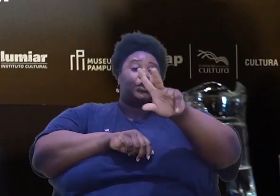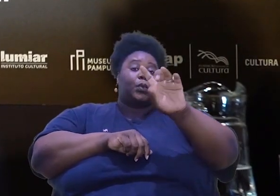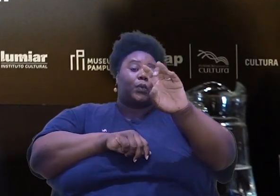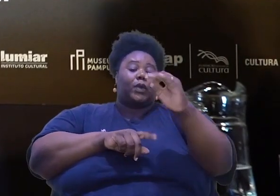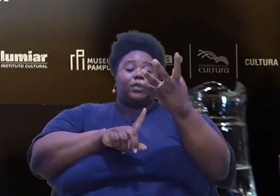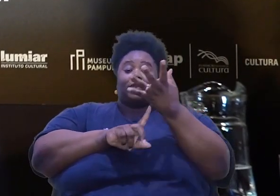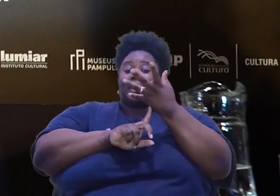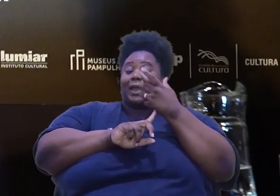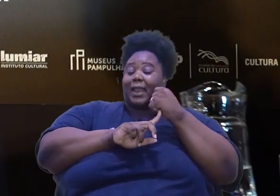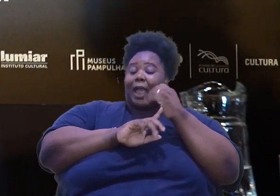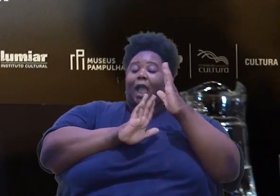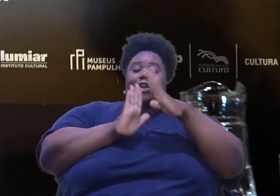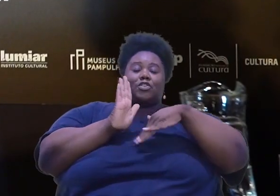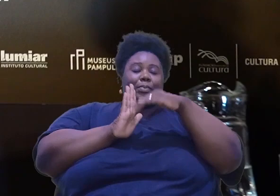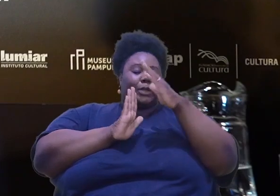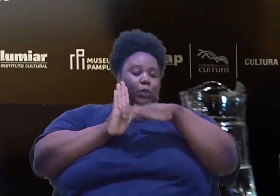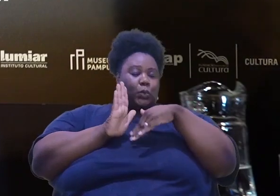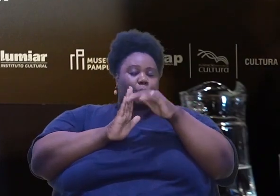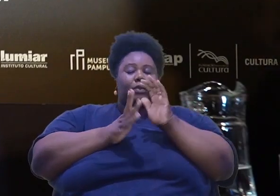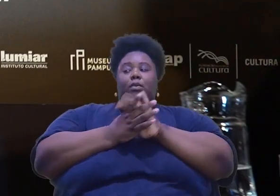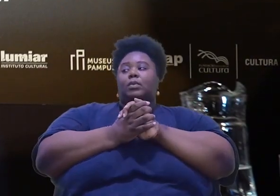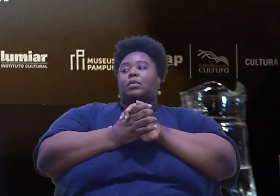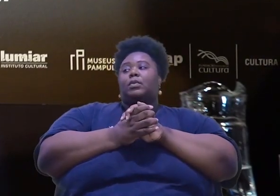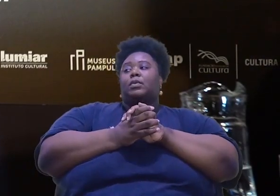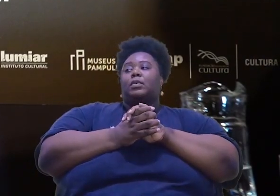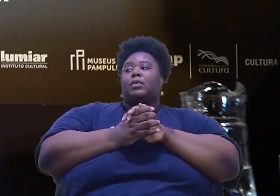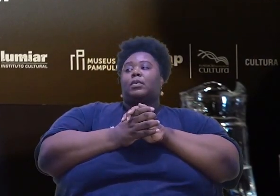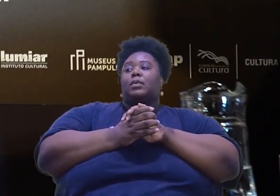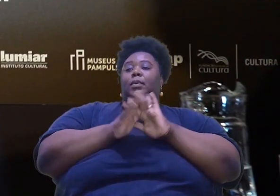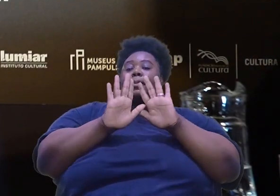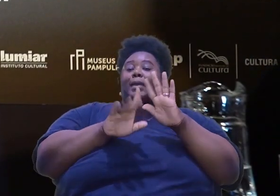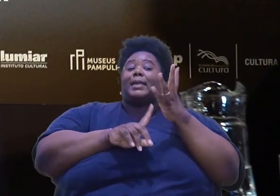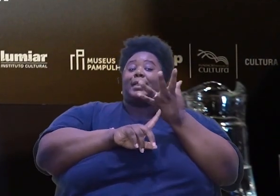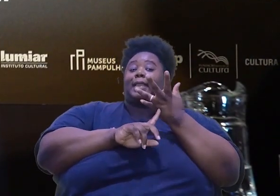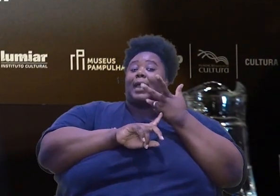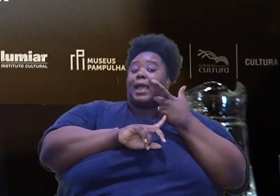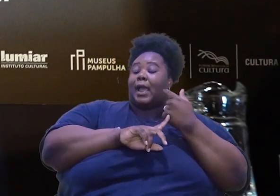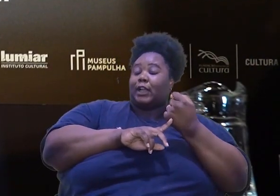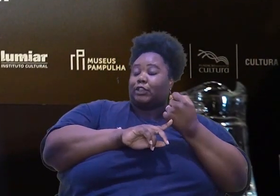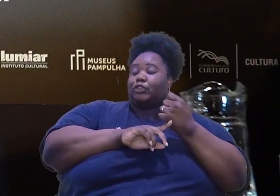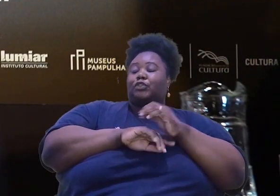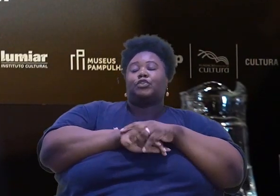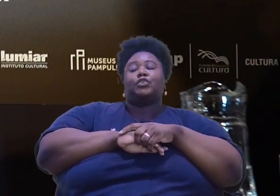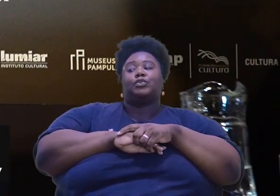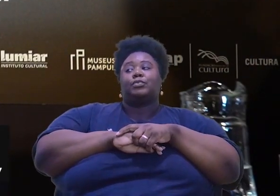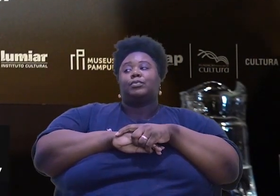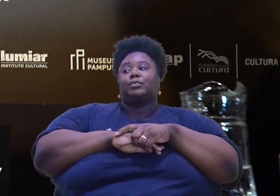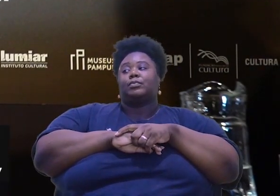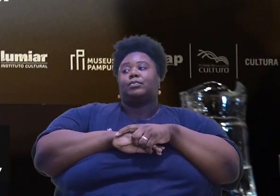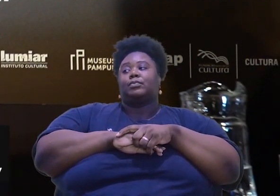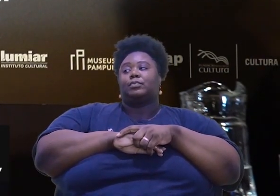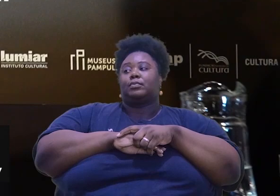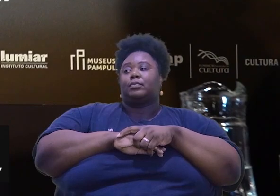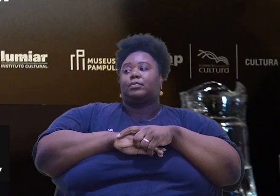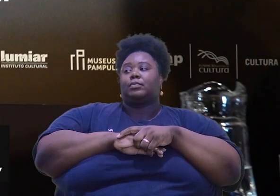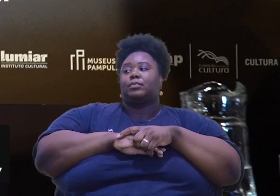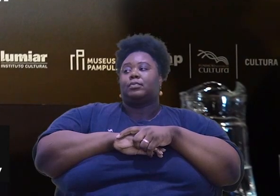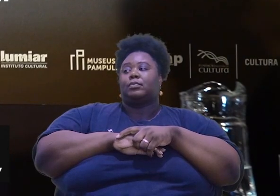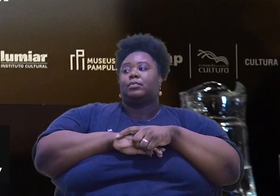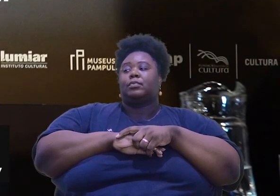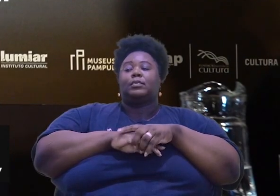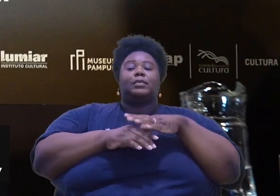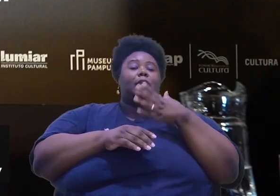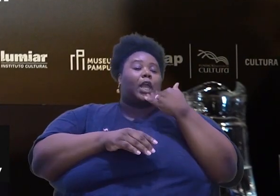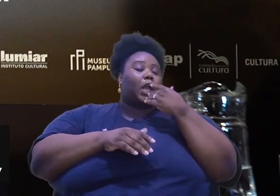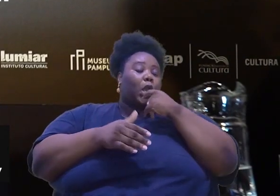arte plástica, né, porque a culinária é uma arte, né, e tanto que a culinária é